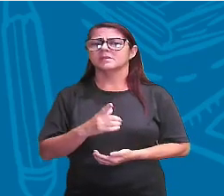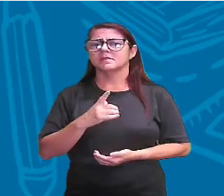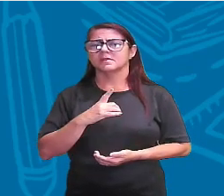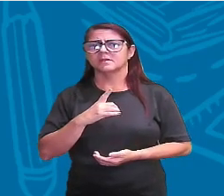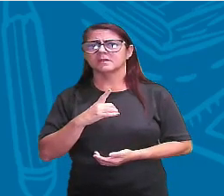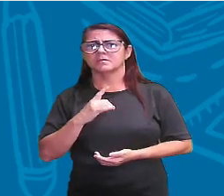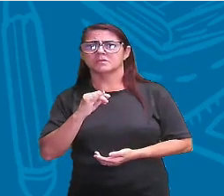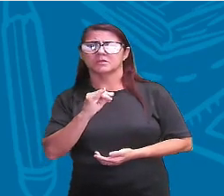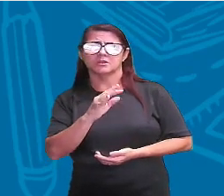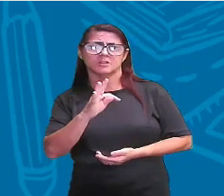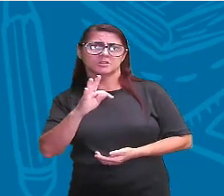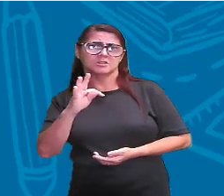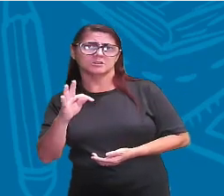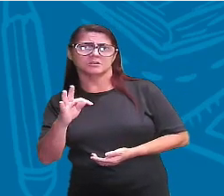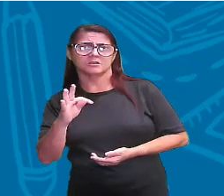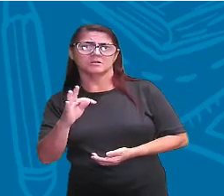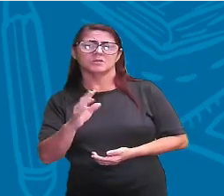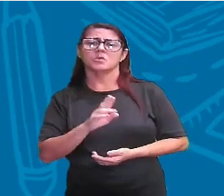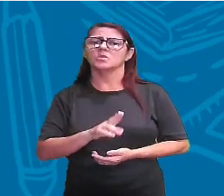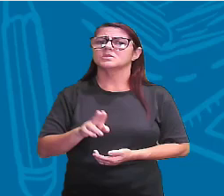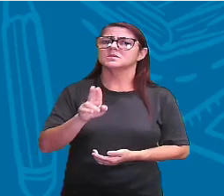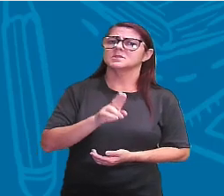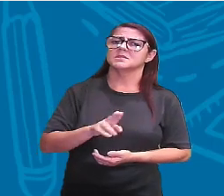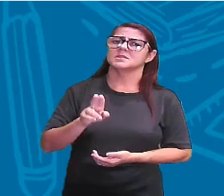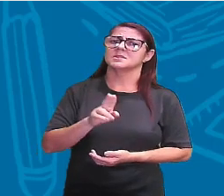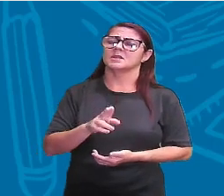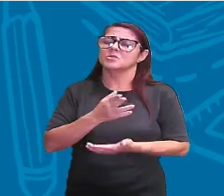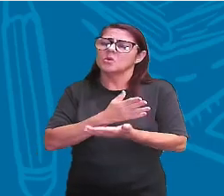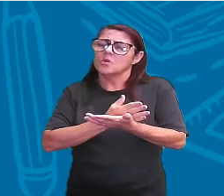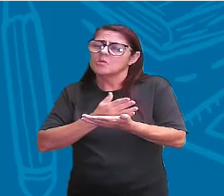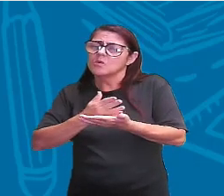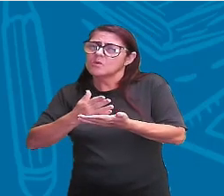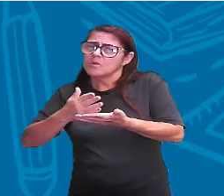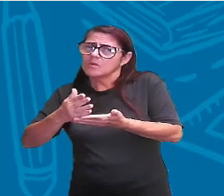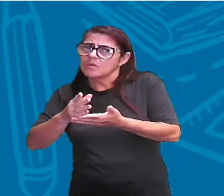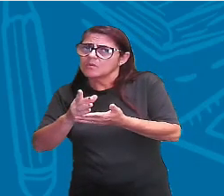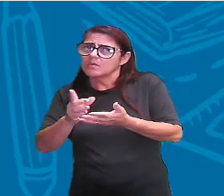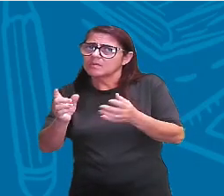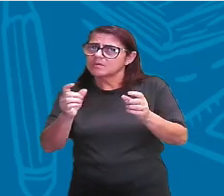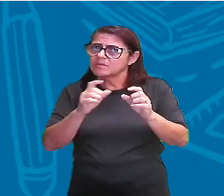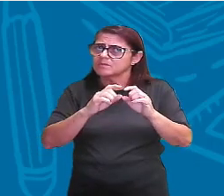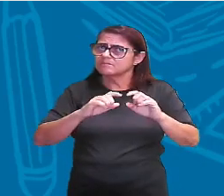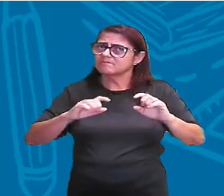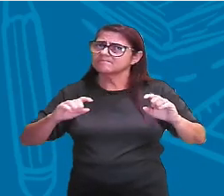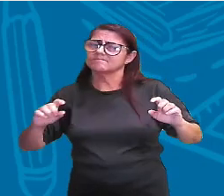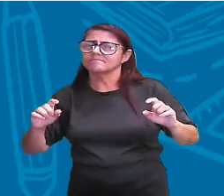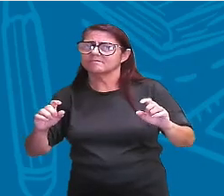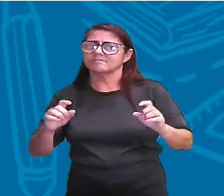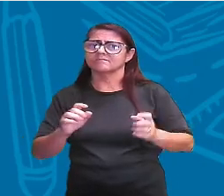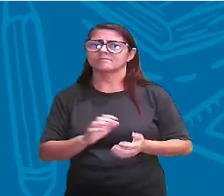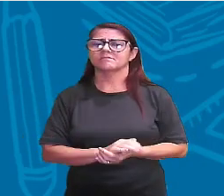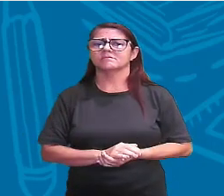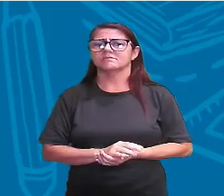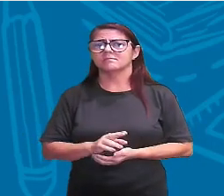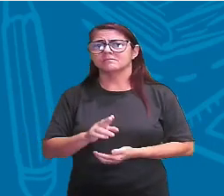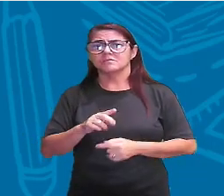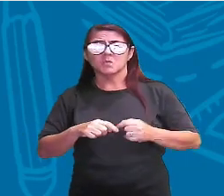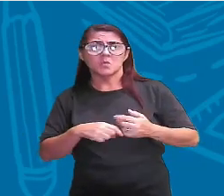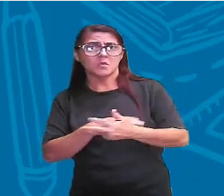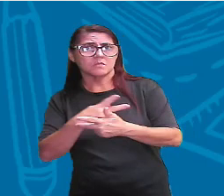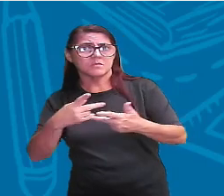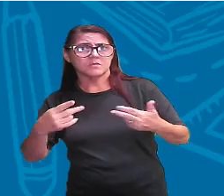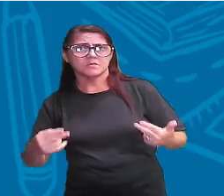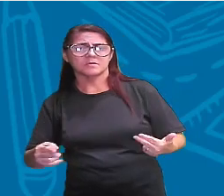o it e o one também podem ser usados como o quê? Complementos do objeto, tá? Então o it aí, como eu